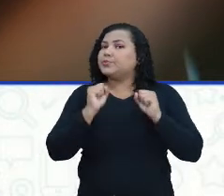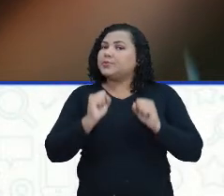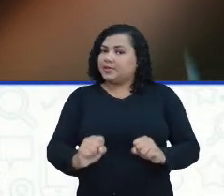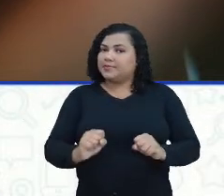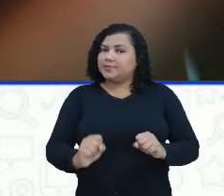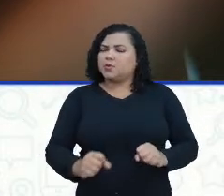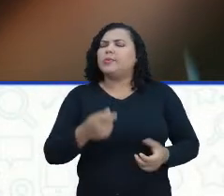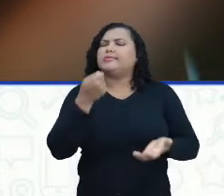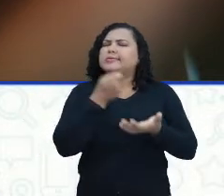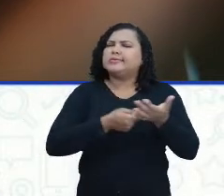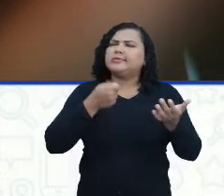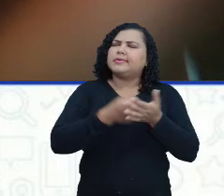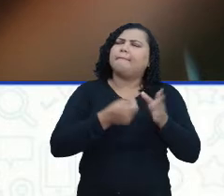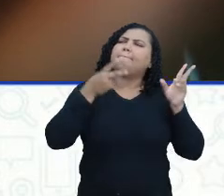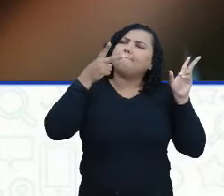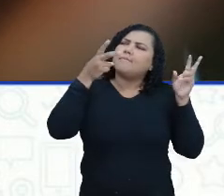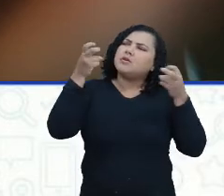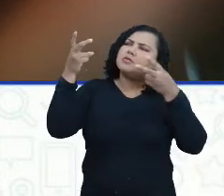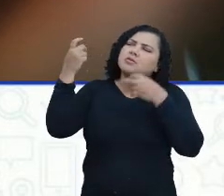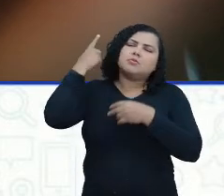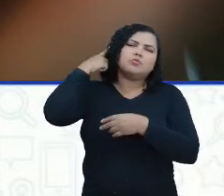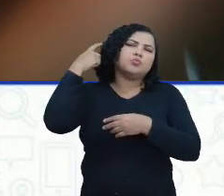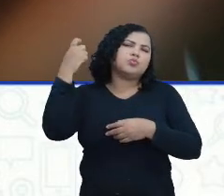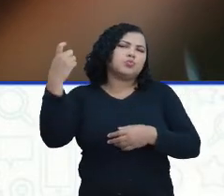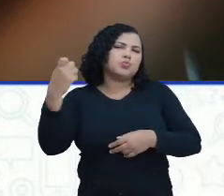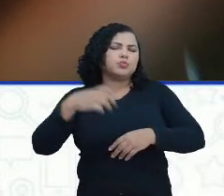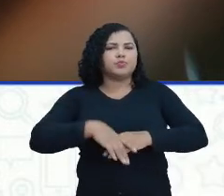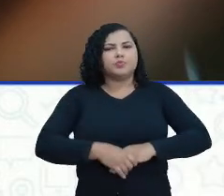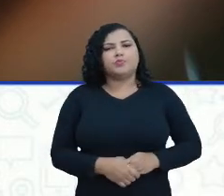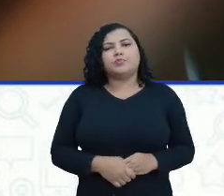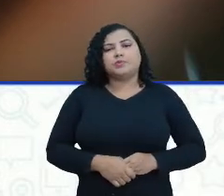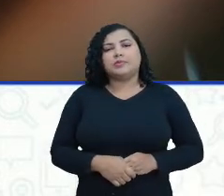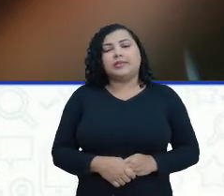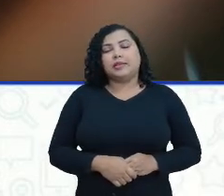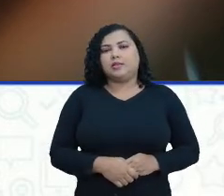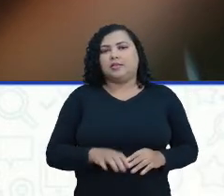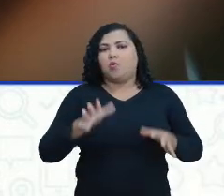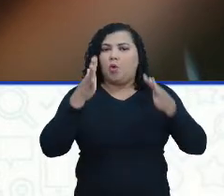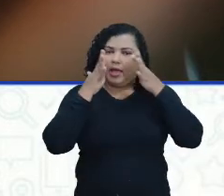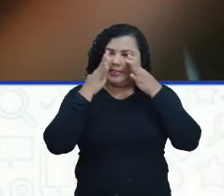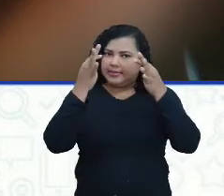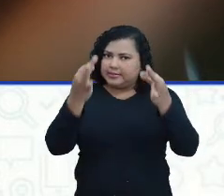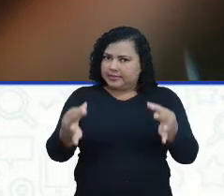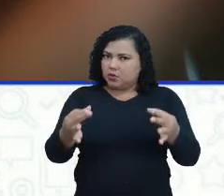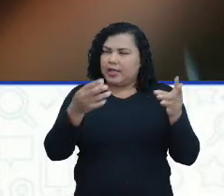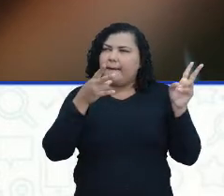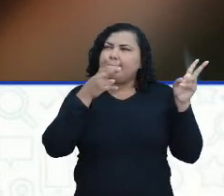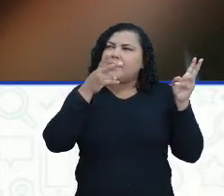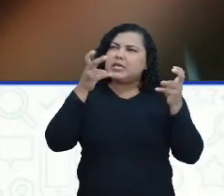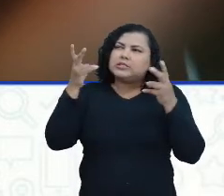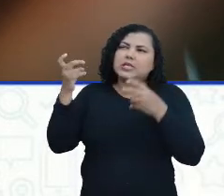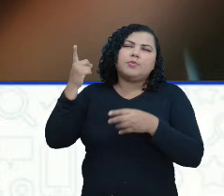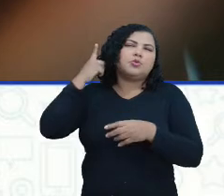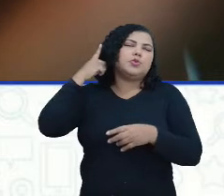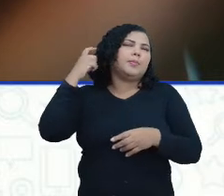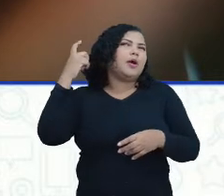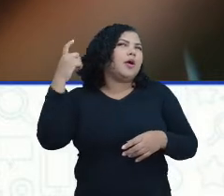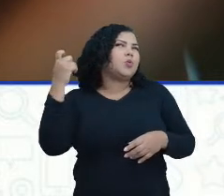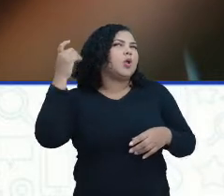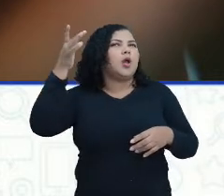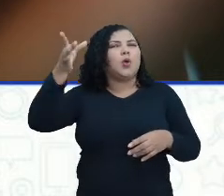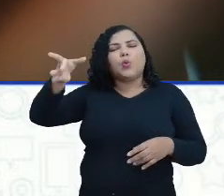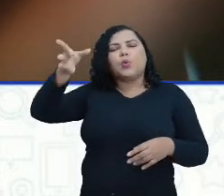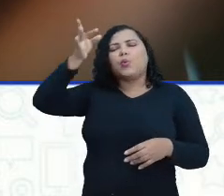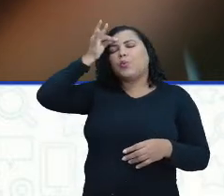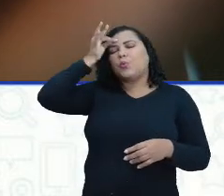Tente perceber esses sons. Quando você... E preste atenção, não só para perceber, mas para gravar também, tá? Quando